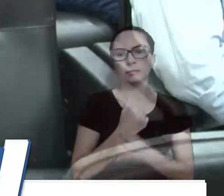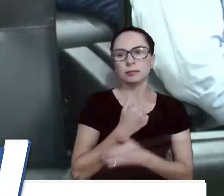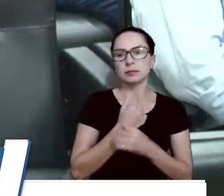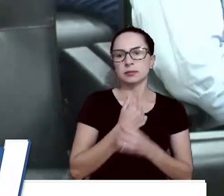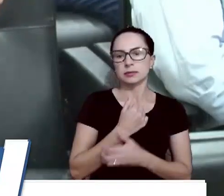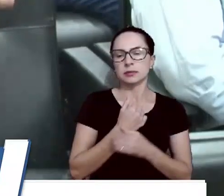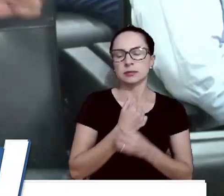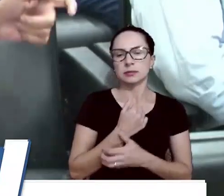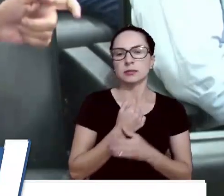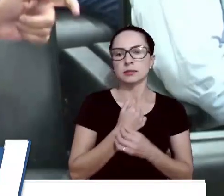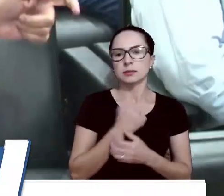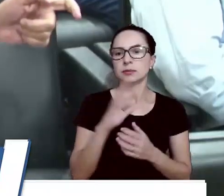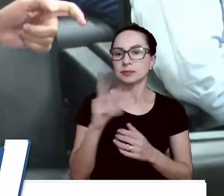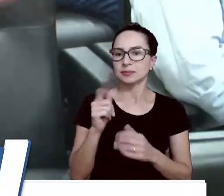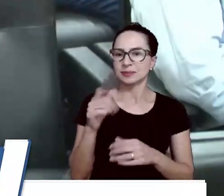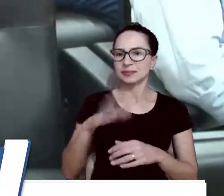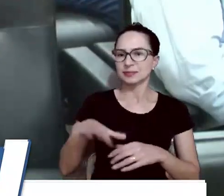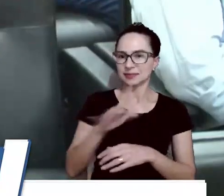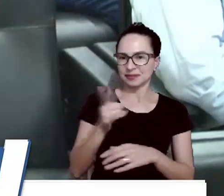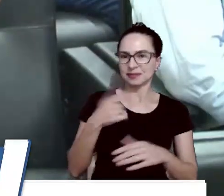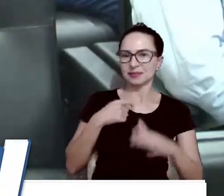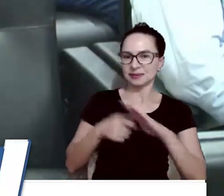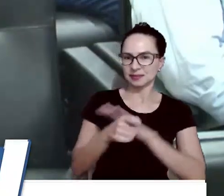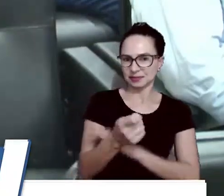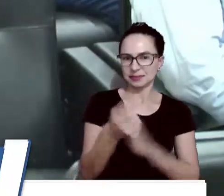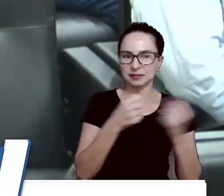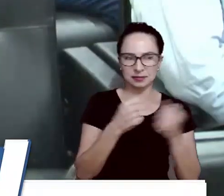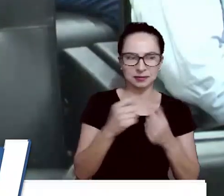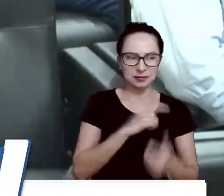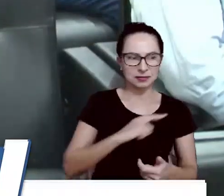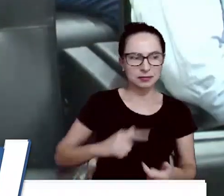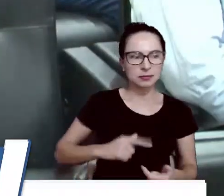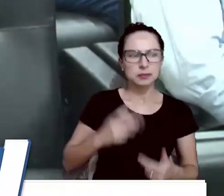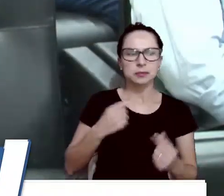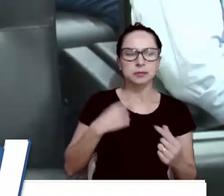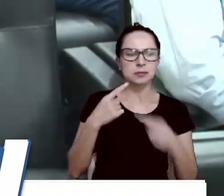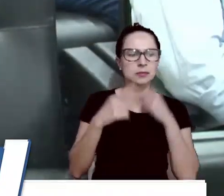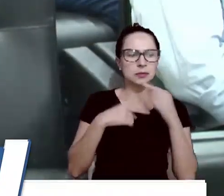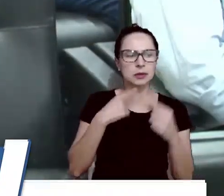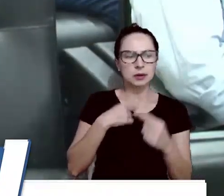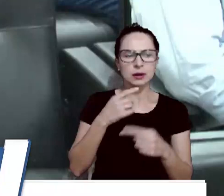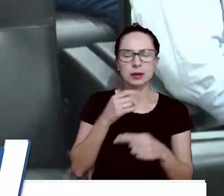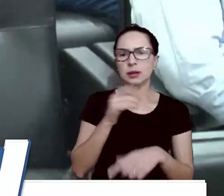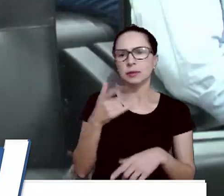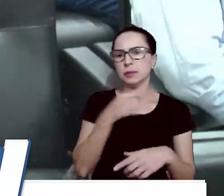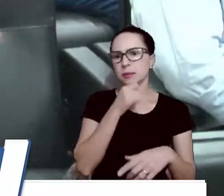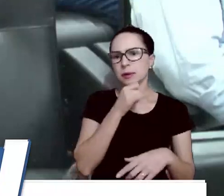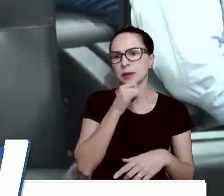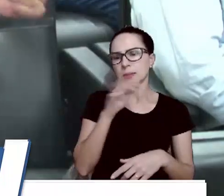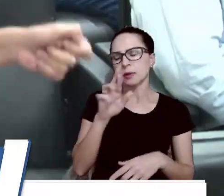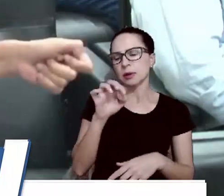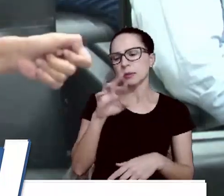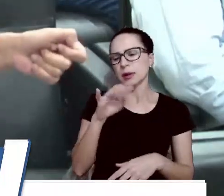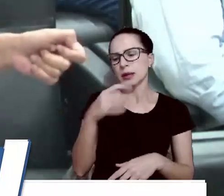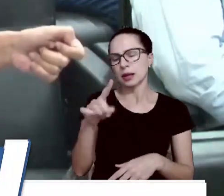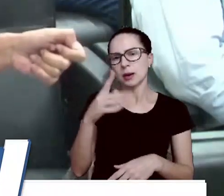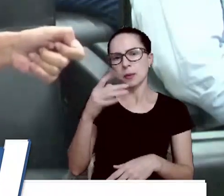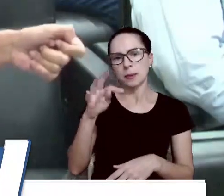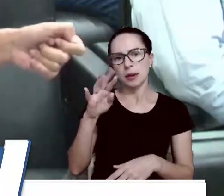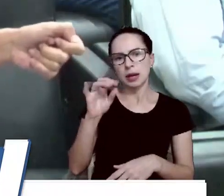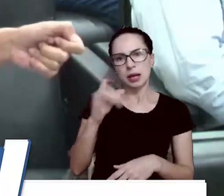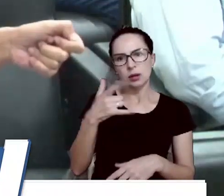poder público é muito questionado. A exemplo de Ribeirão Preto, que a Justiça questionou, porque faz-se um